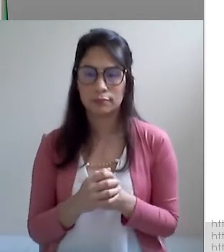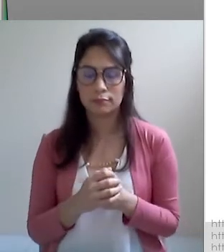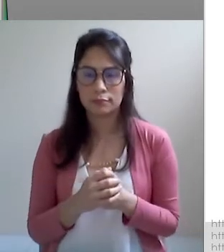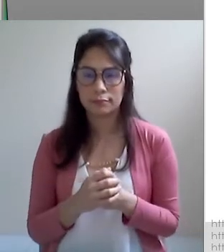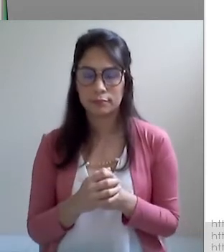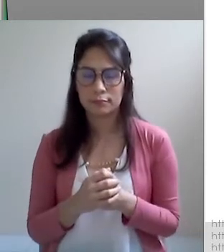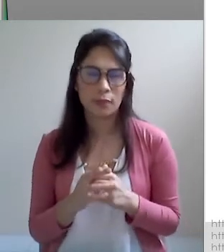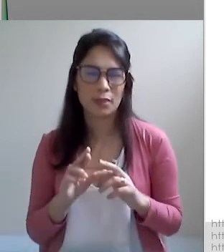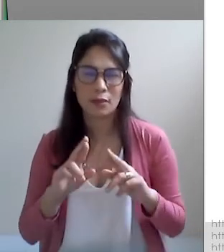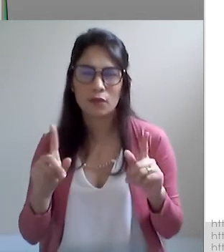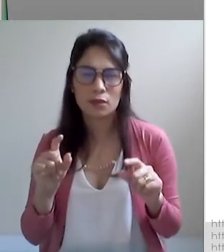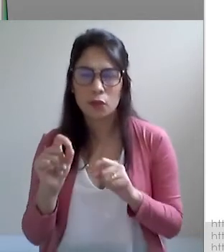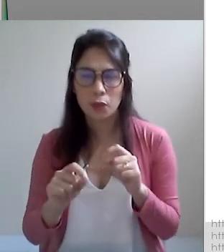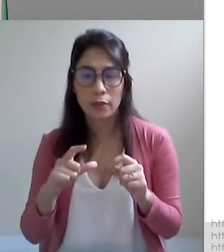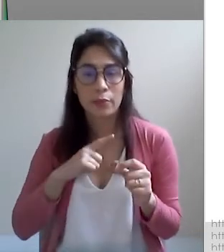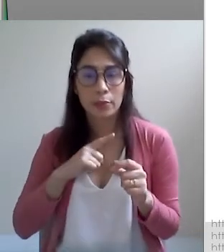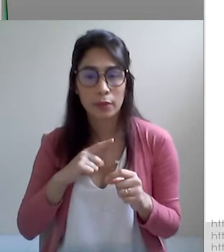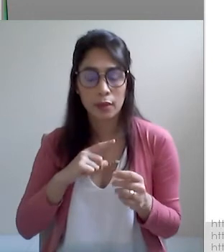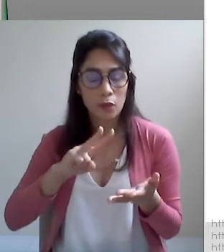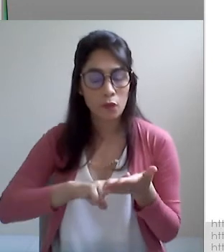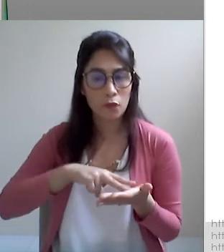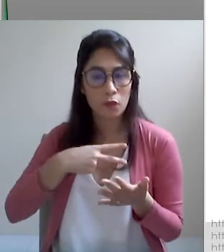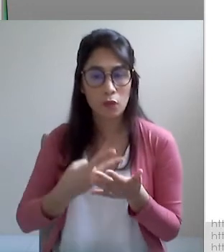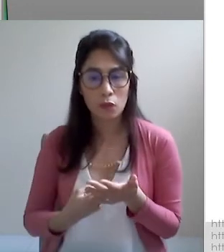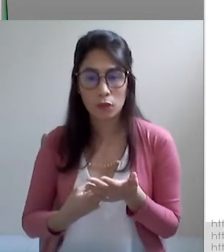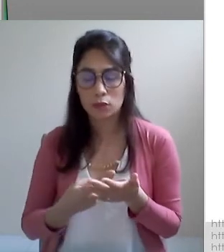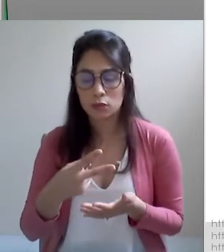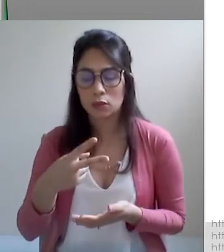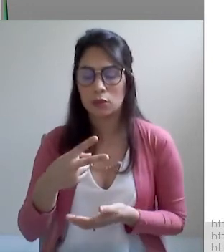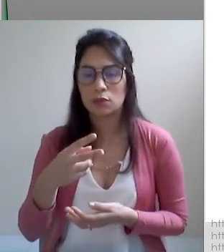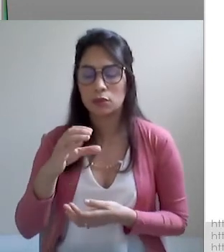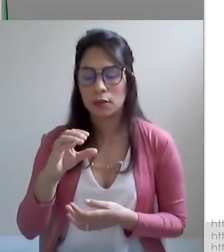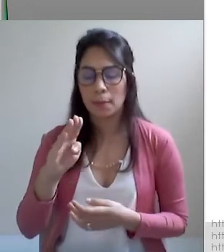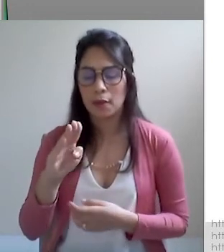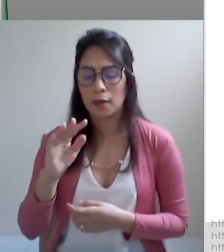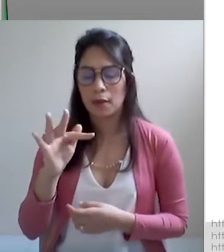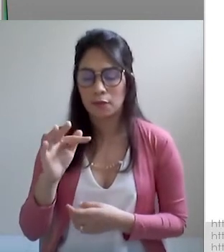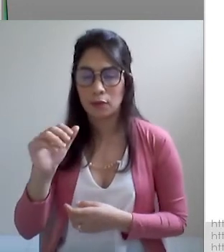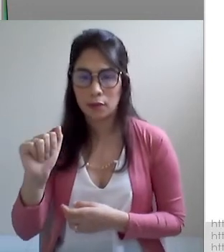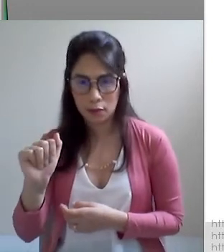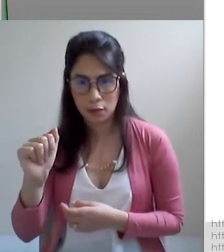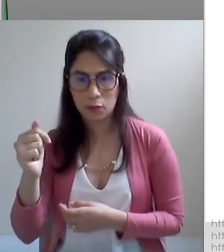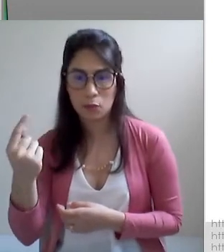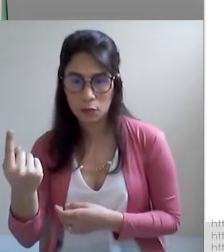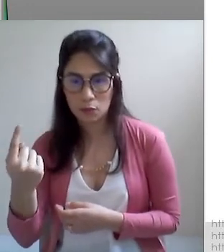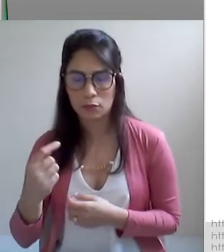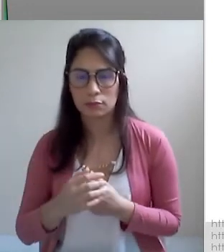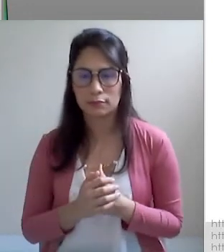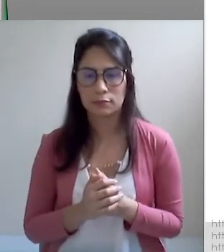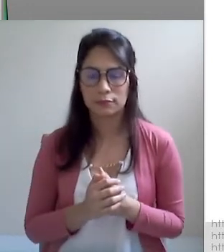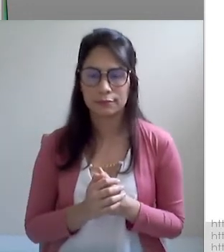Diferenciam-se devido à ação do fator de transcrição CBFA do tipo 1.